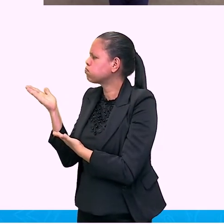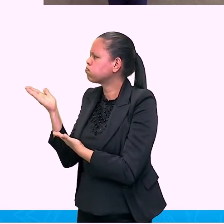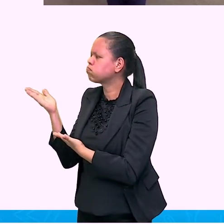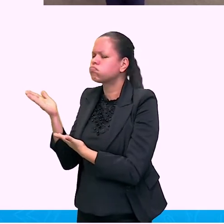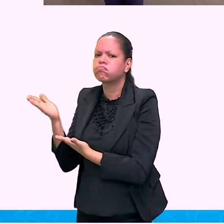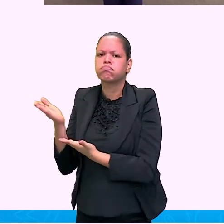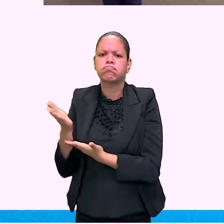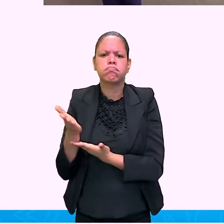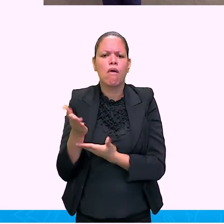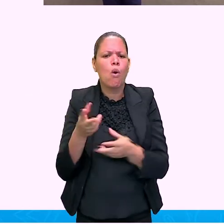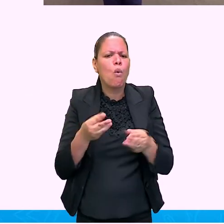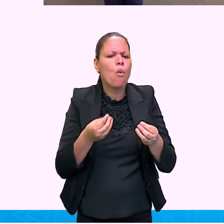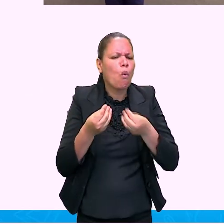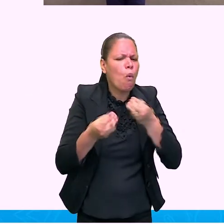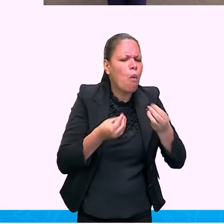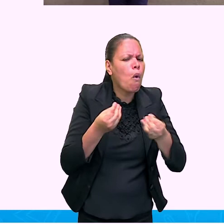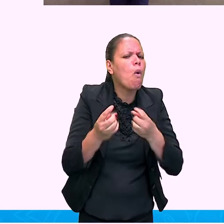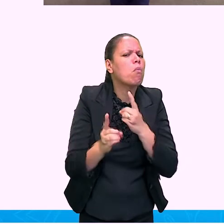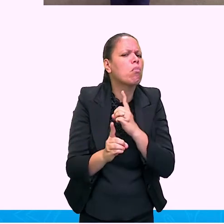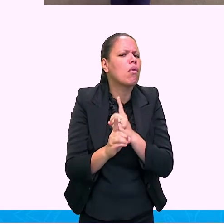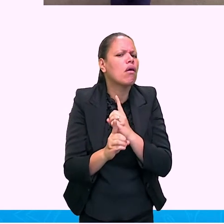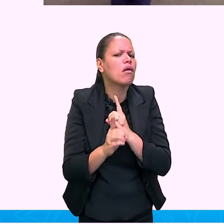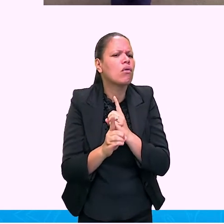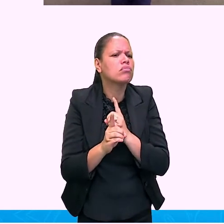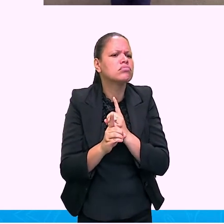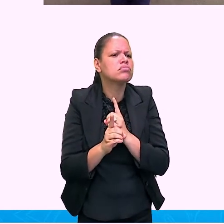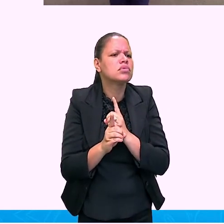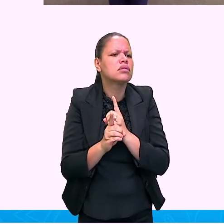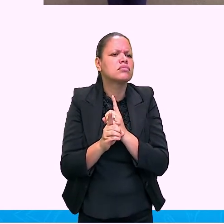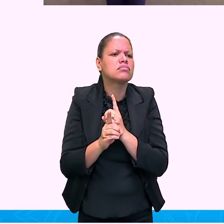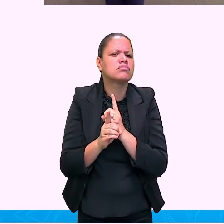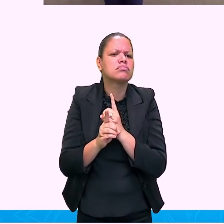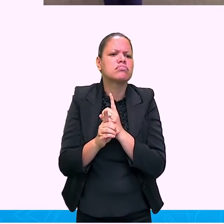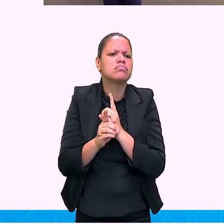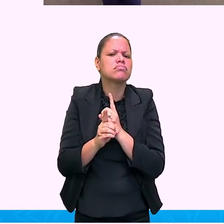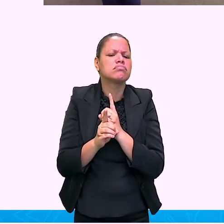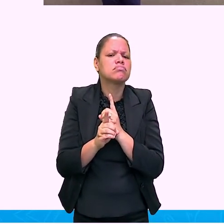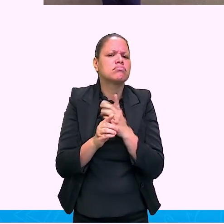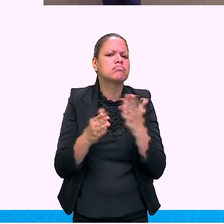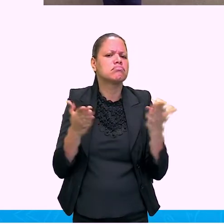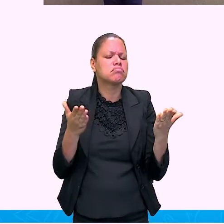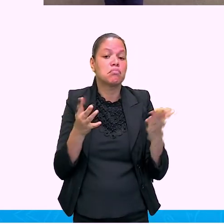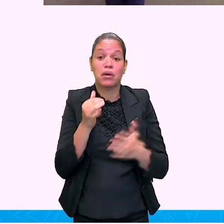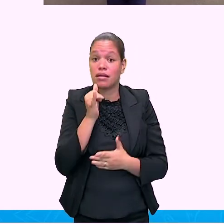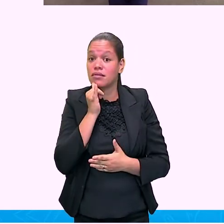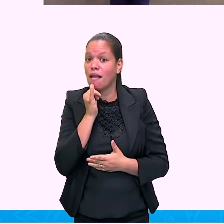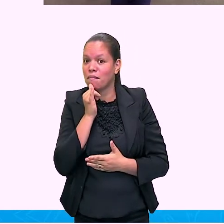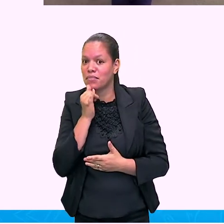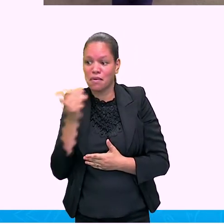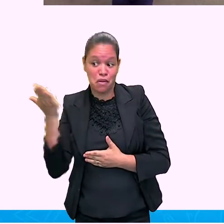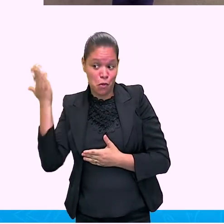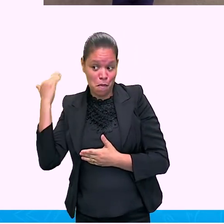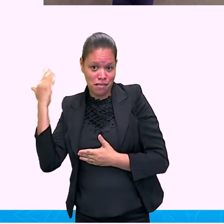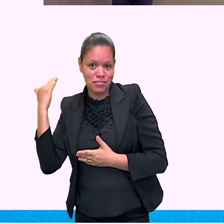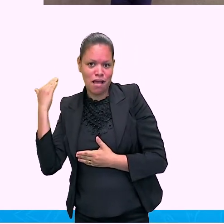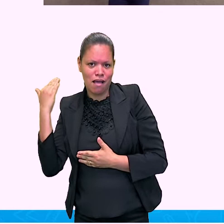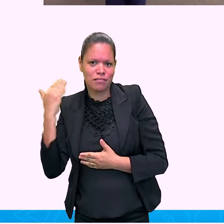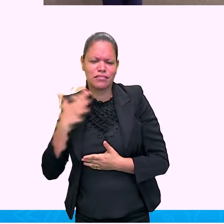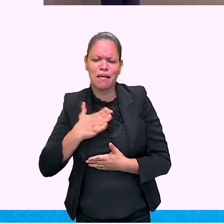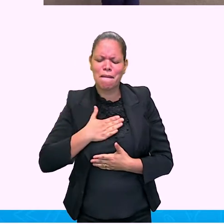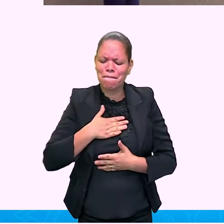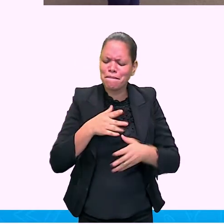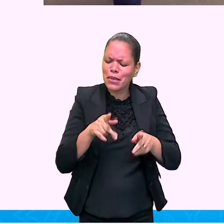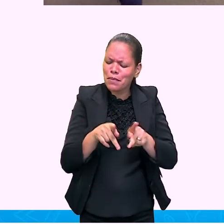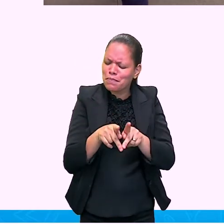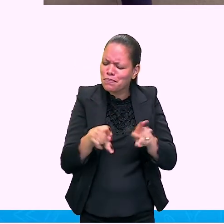graus, é quando essas retas elas vão formar um L, uma letra L perfeita, independente da sua posição. Então,